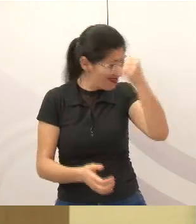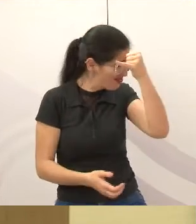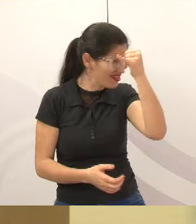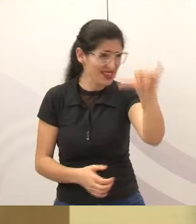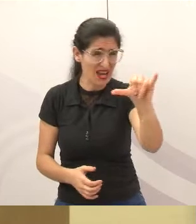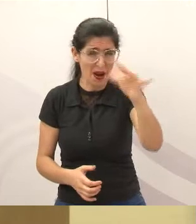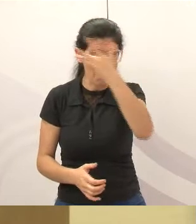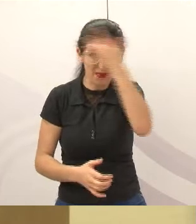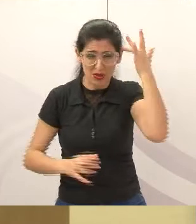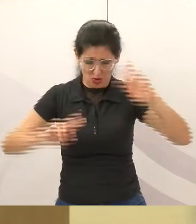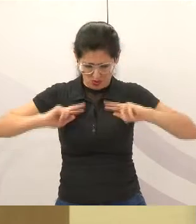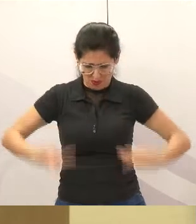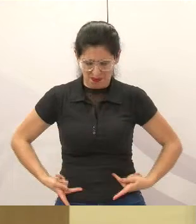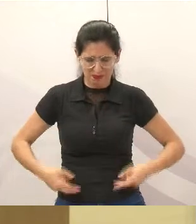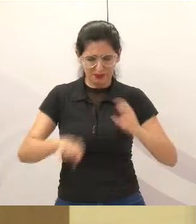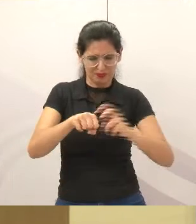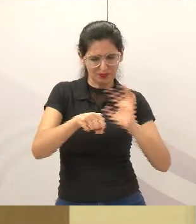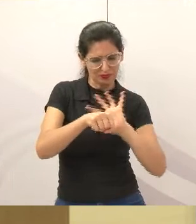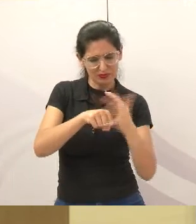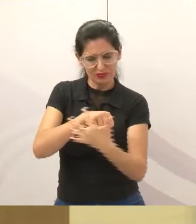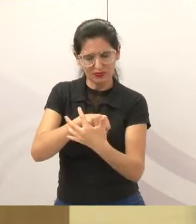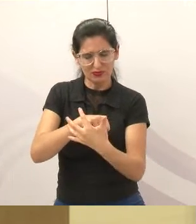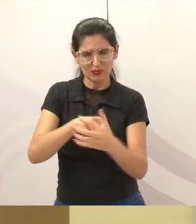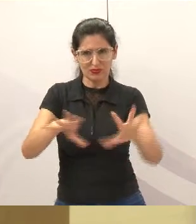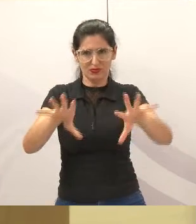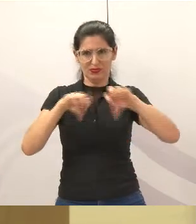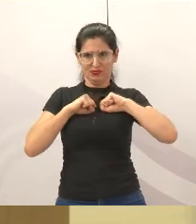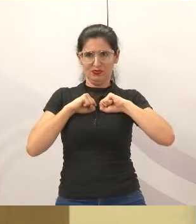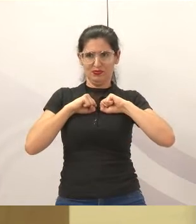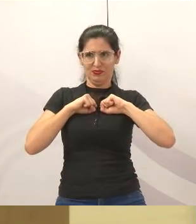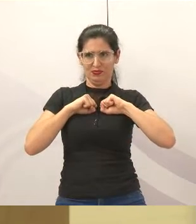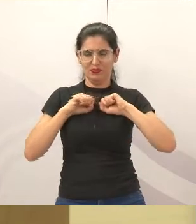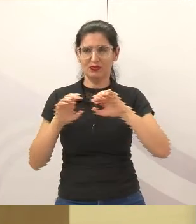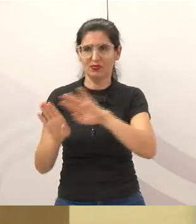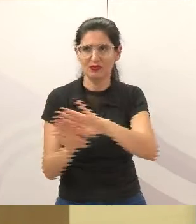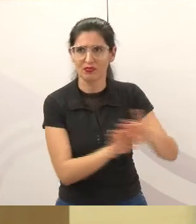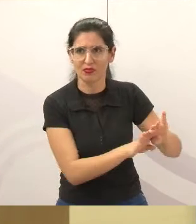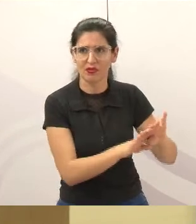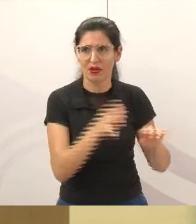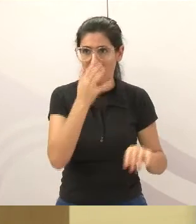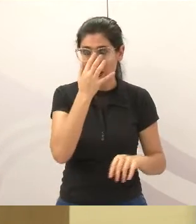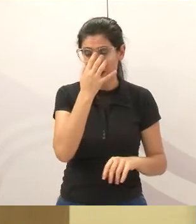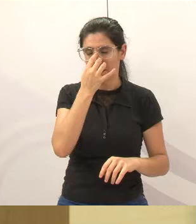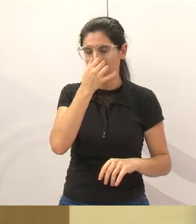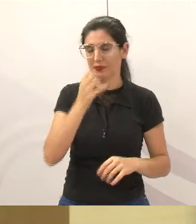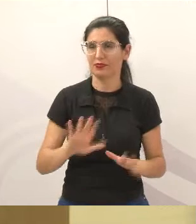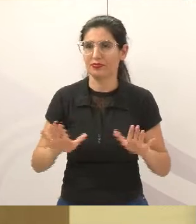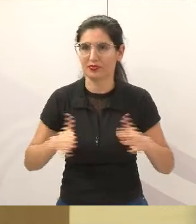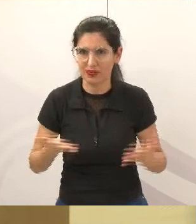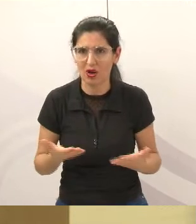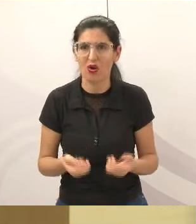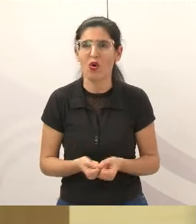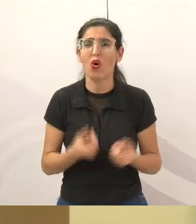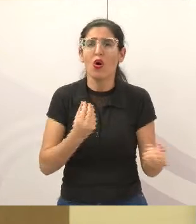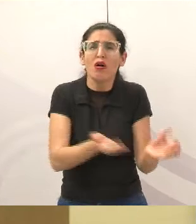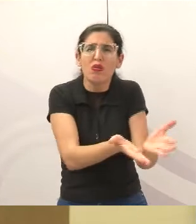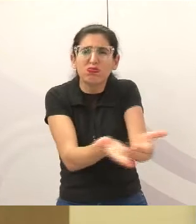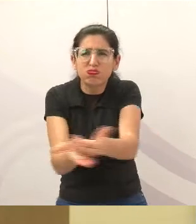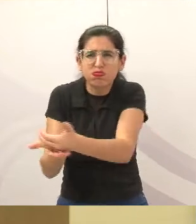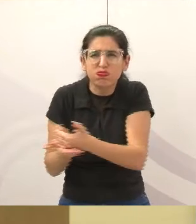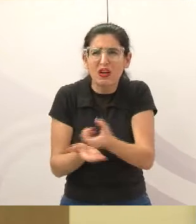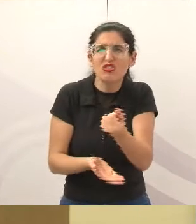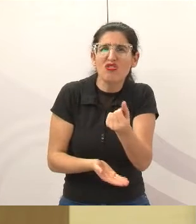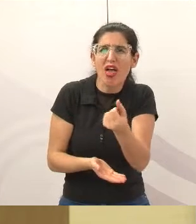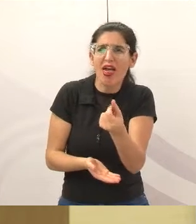depois que superlotou os hospitais dos seus leitos, de onde não tem mais onde tirar verba da saúde, aí